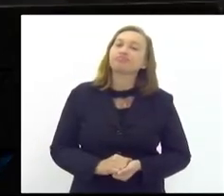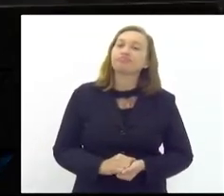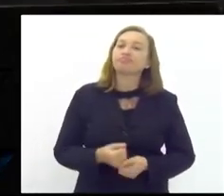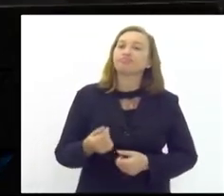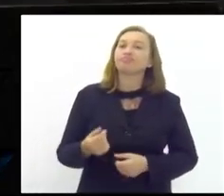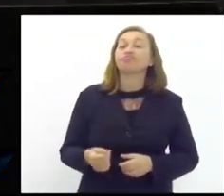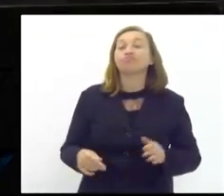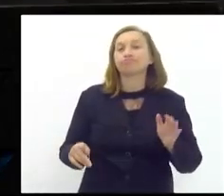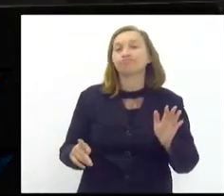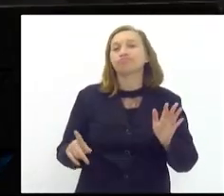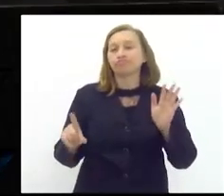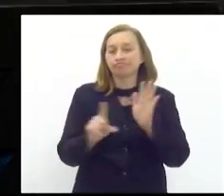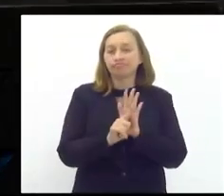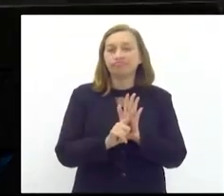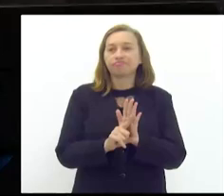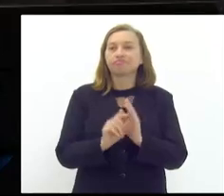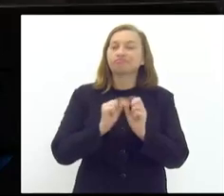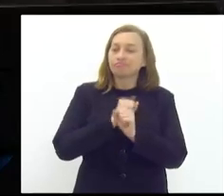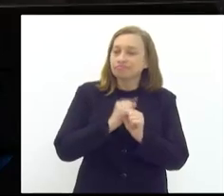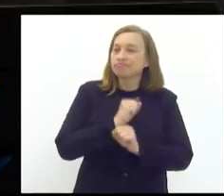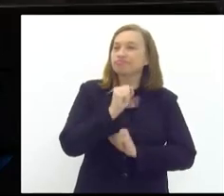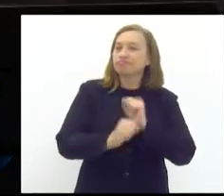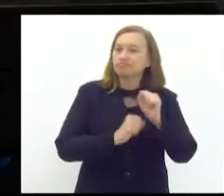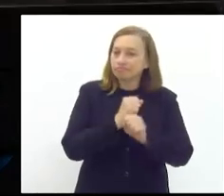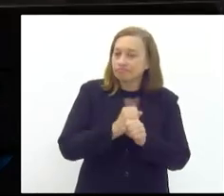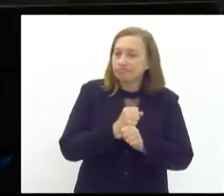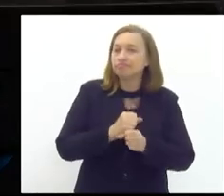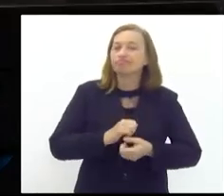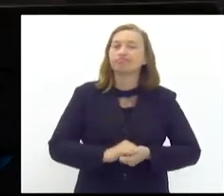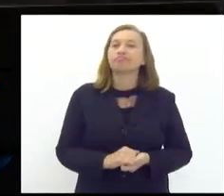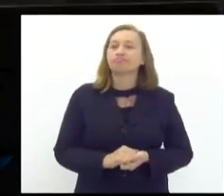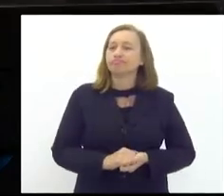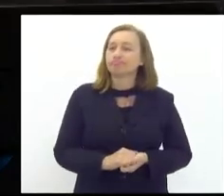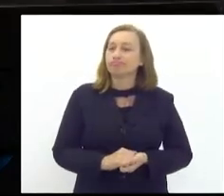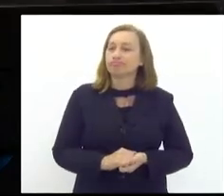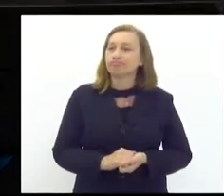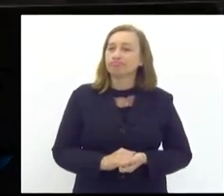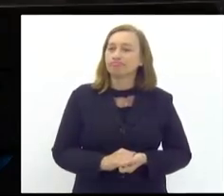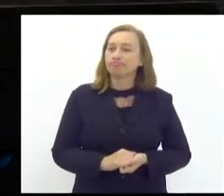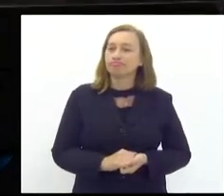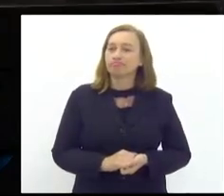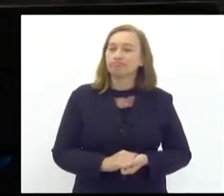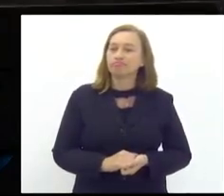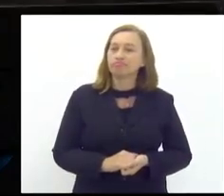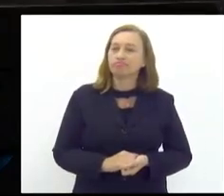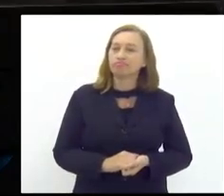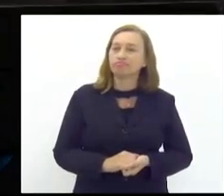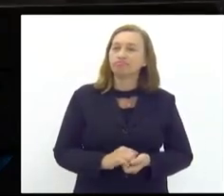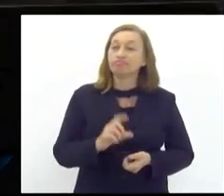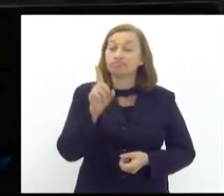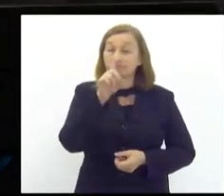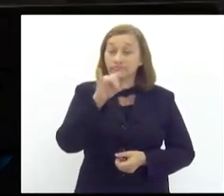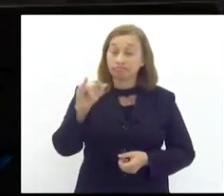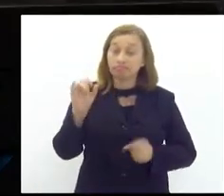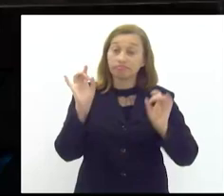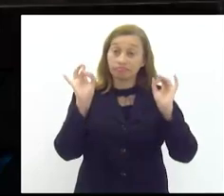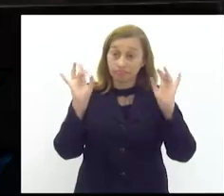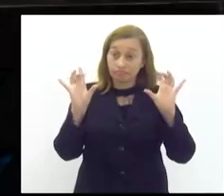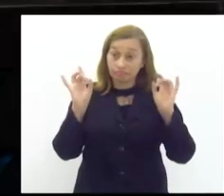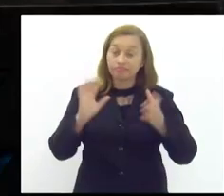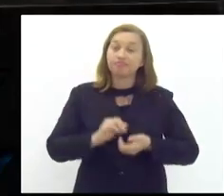desta lei todo ano em que ela completa a sua data de vigência em